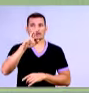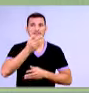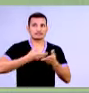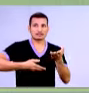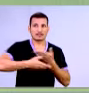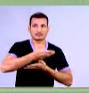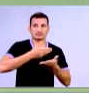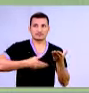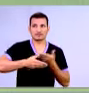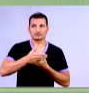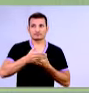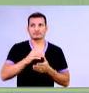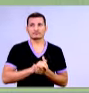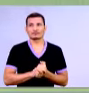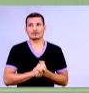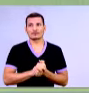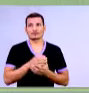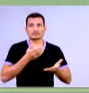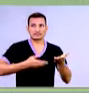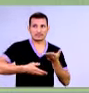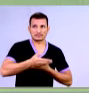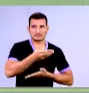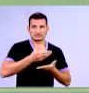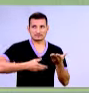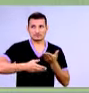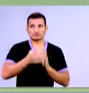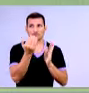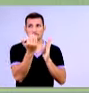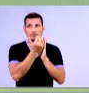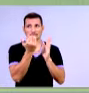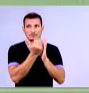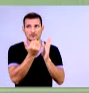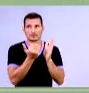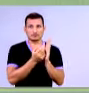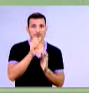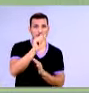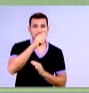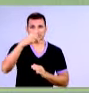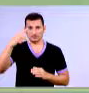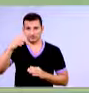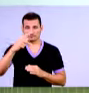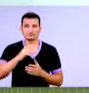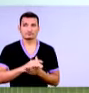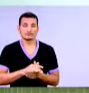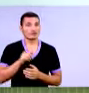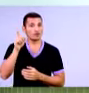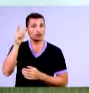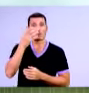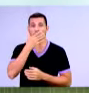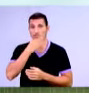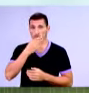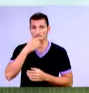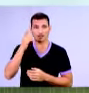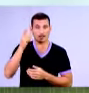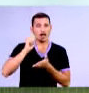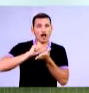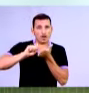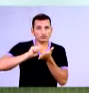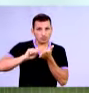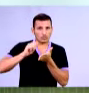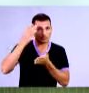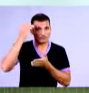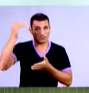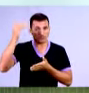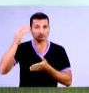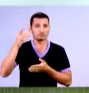interatividade e interação com programas aplicativos. Veja, na visão desse autor, a multimídia precisa